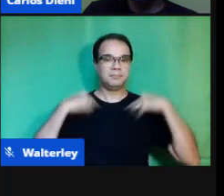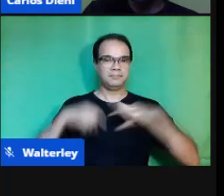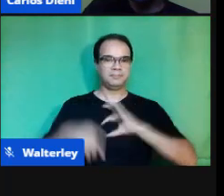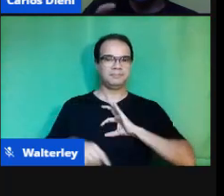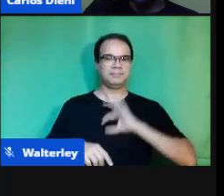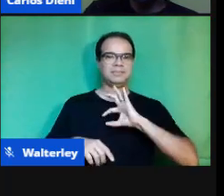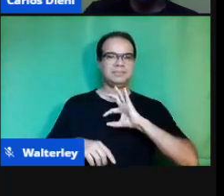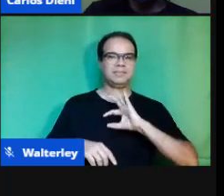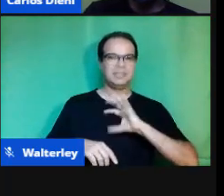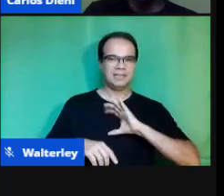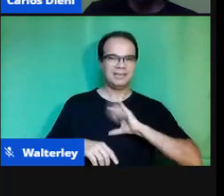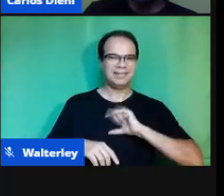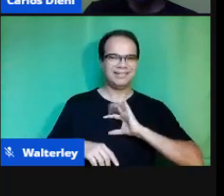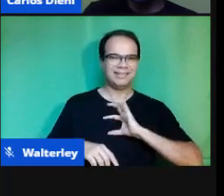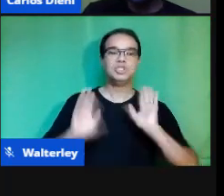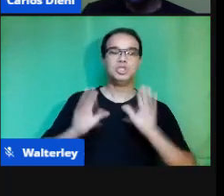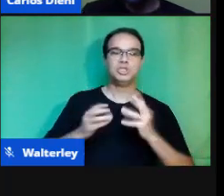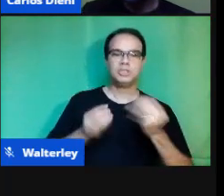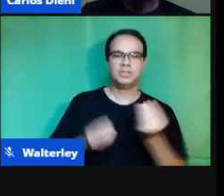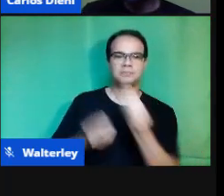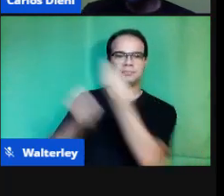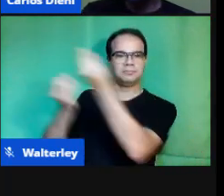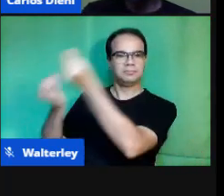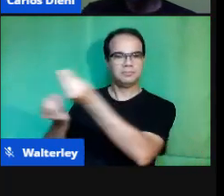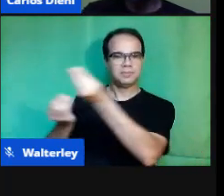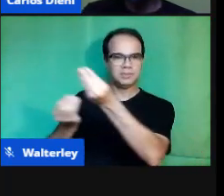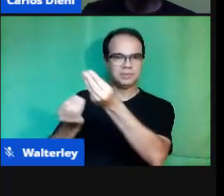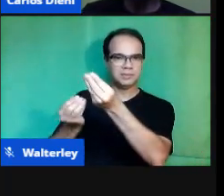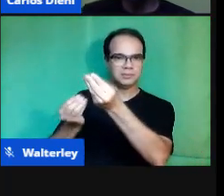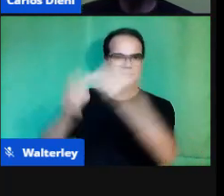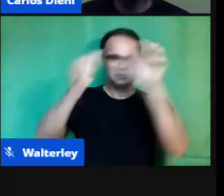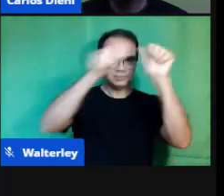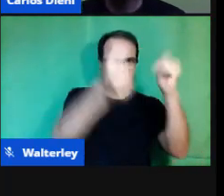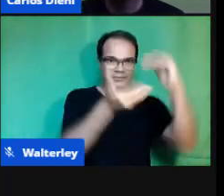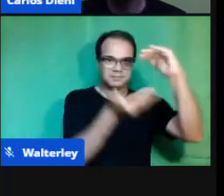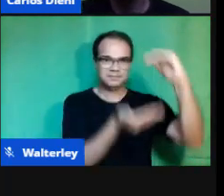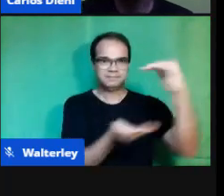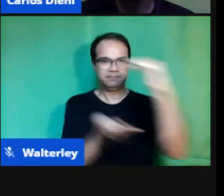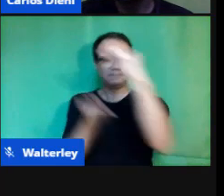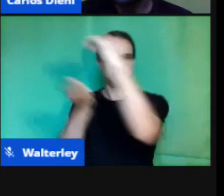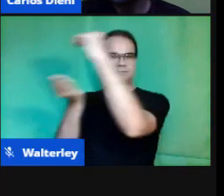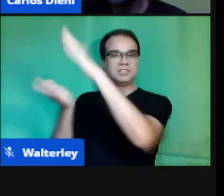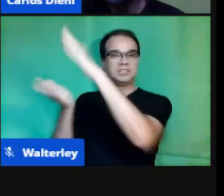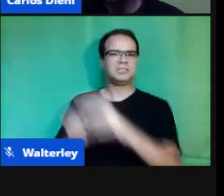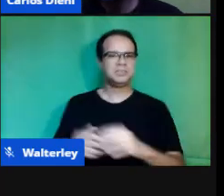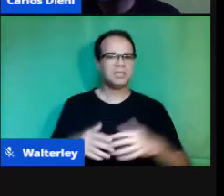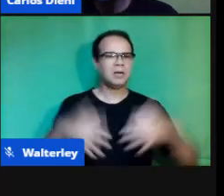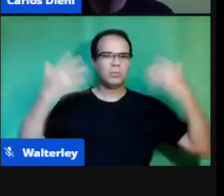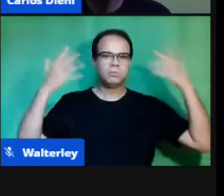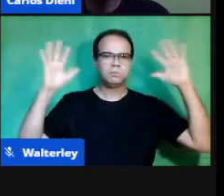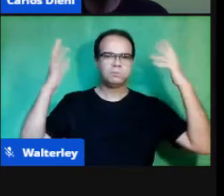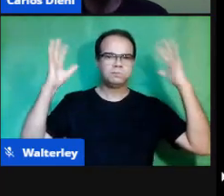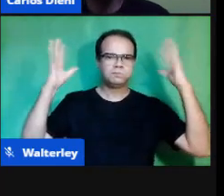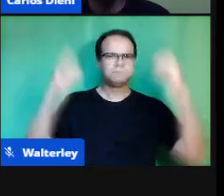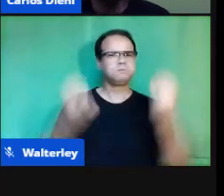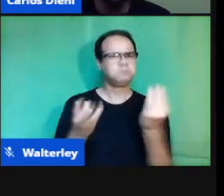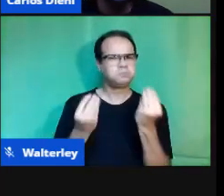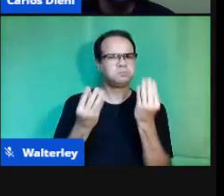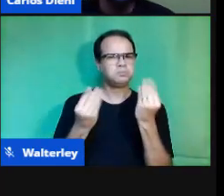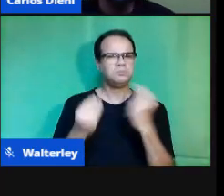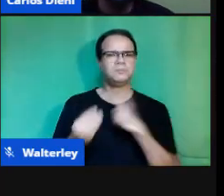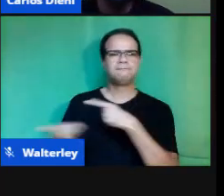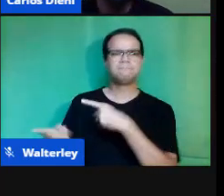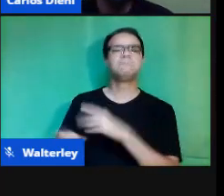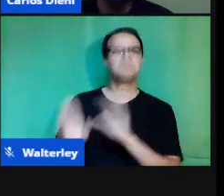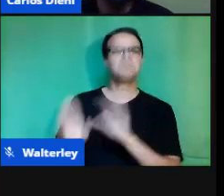editais. Começou com esse documentário bem simplesinho que ela trabalhou com crianças do ensino